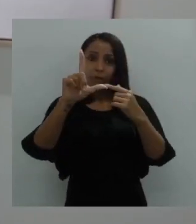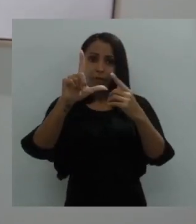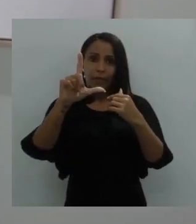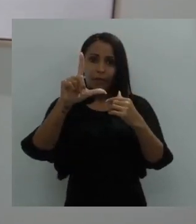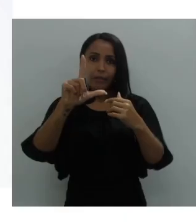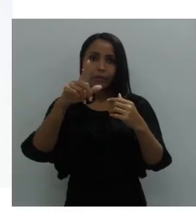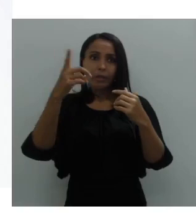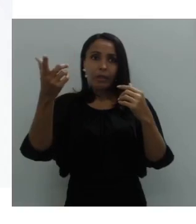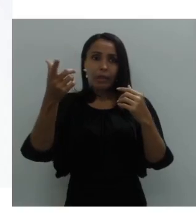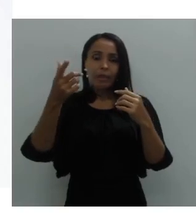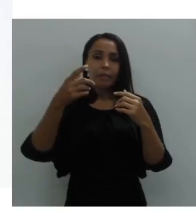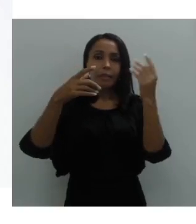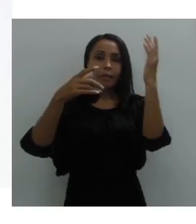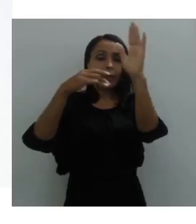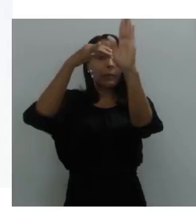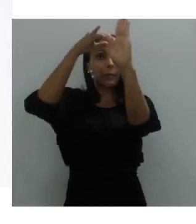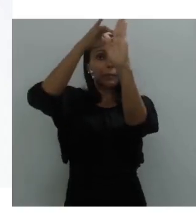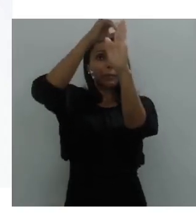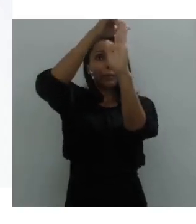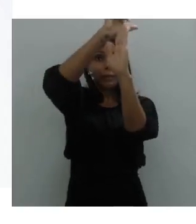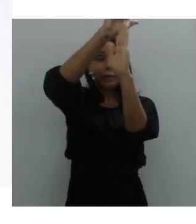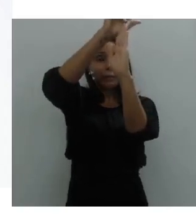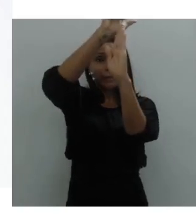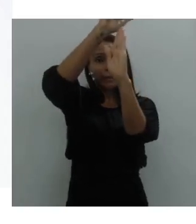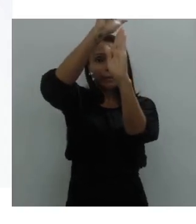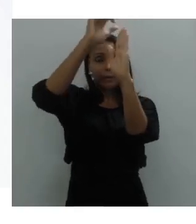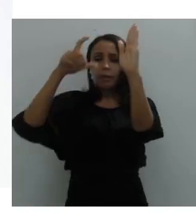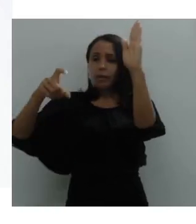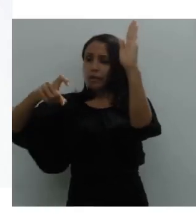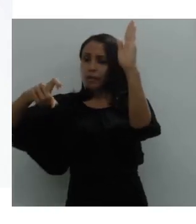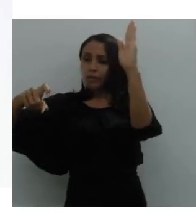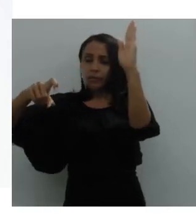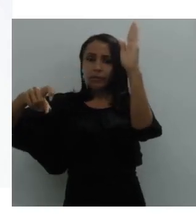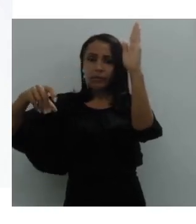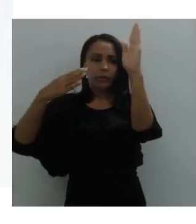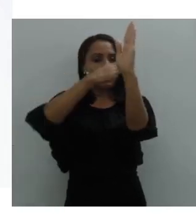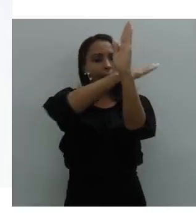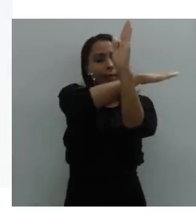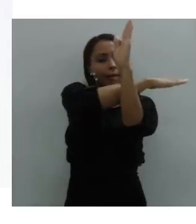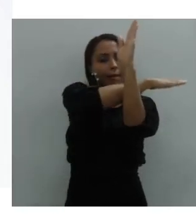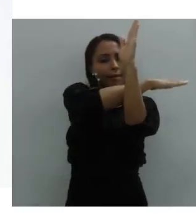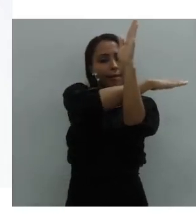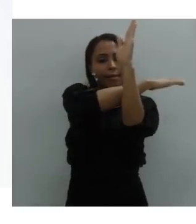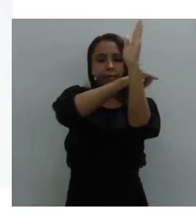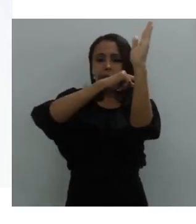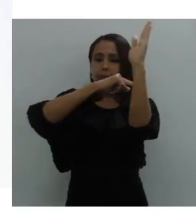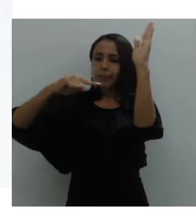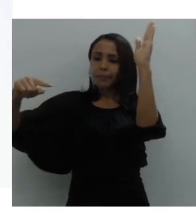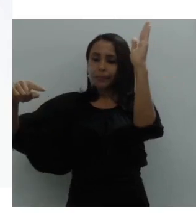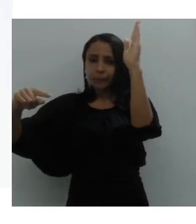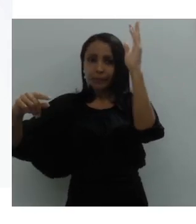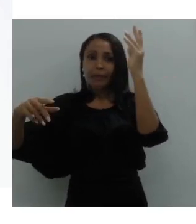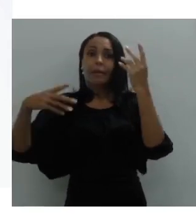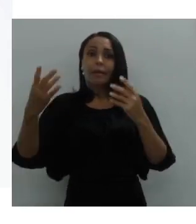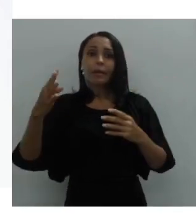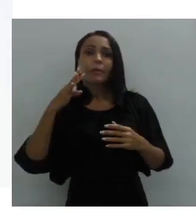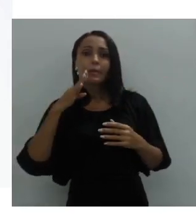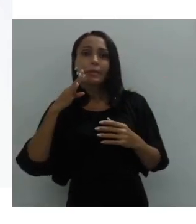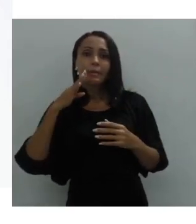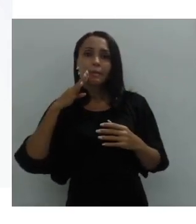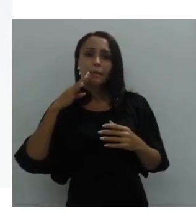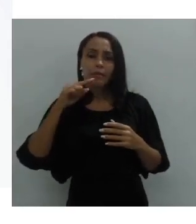chamada X e Y. No eixo que a gente chama de horizontal, que é as abscissas, é popularmente conhecido como